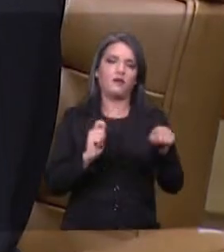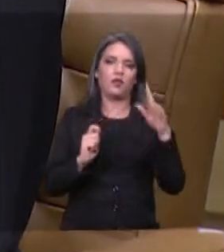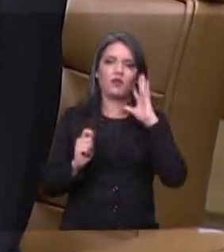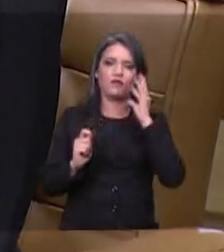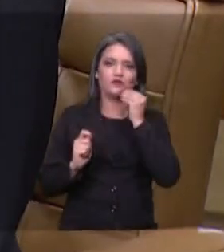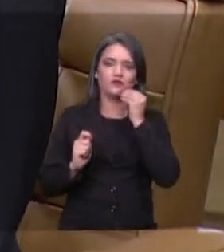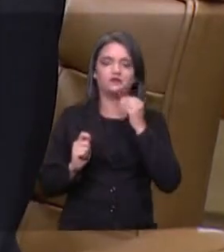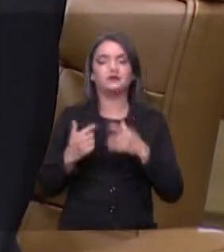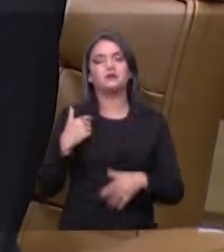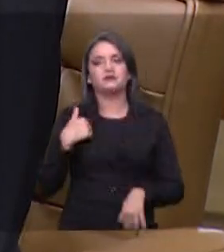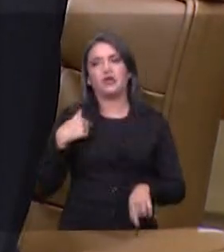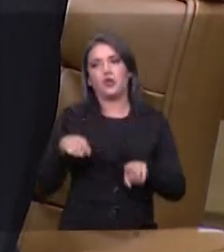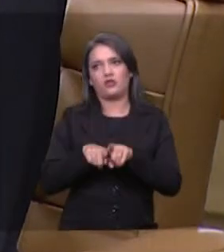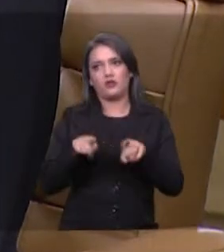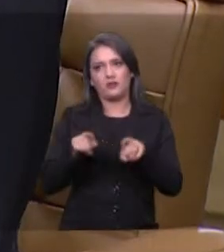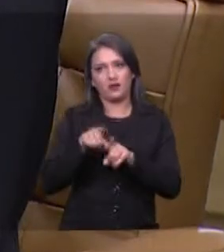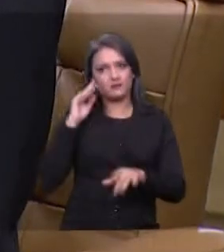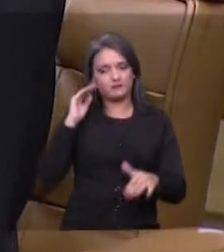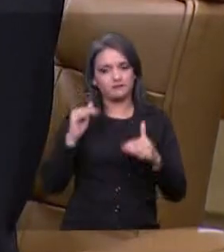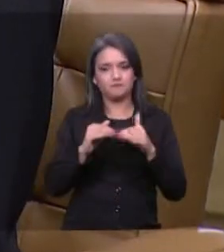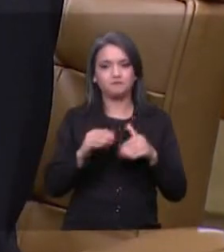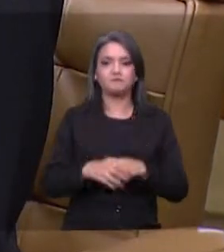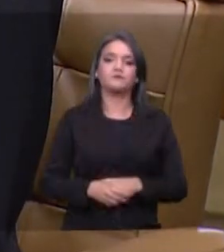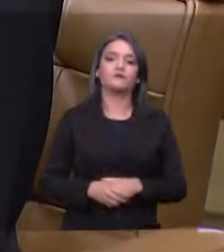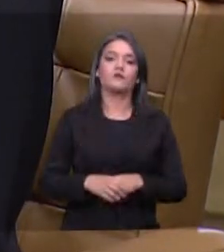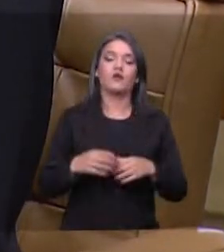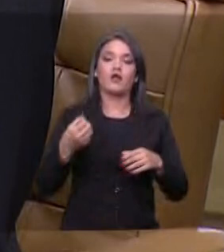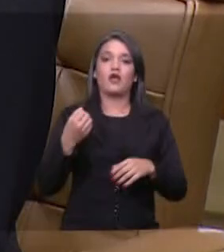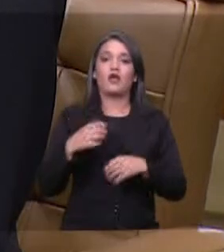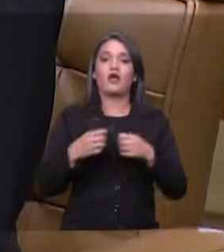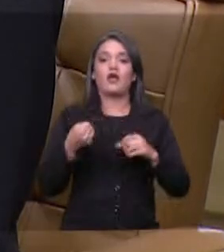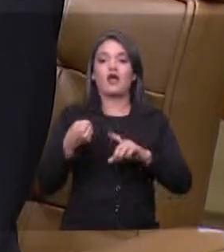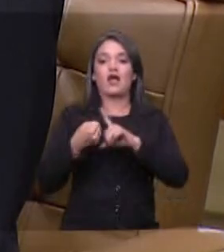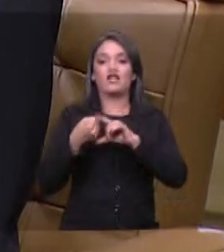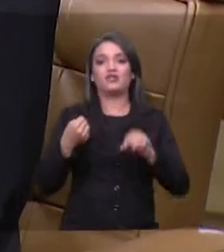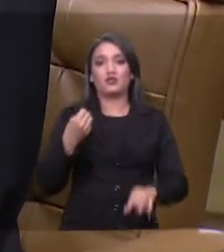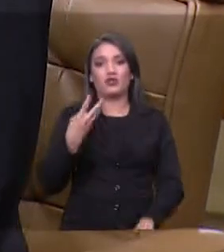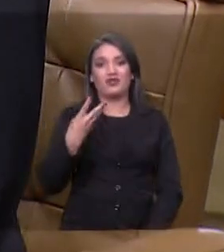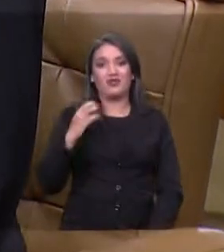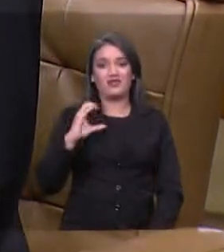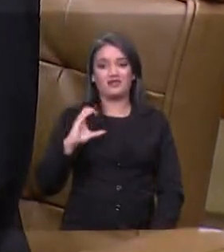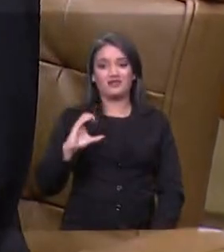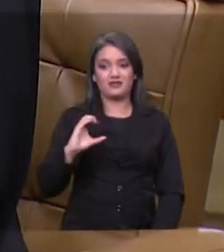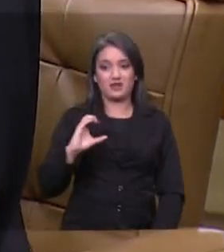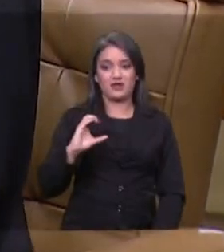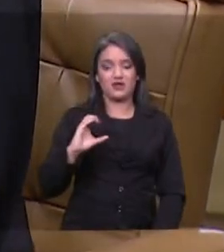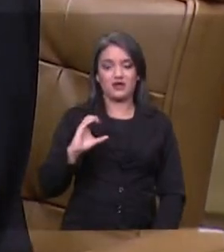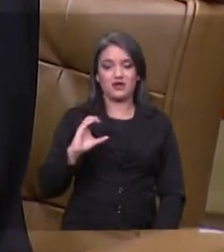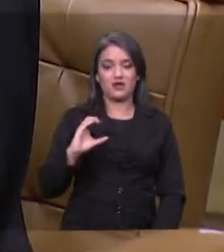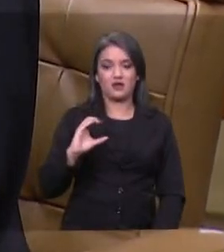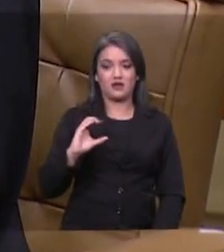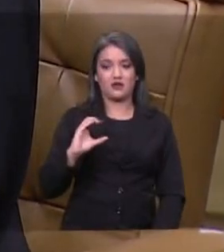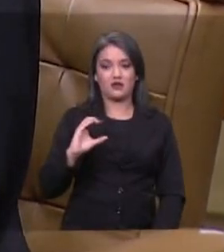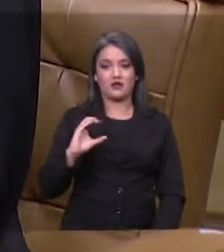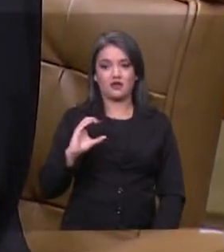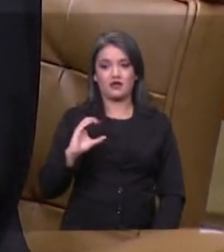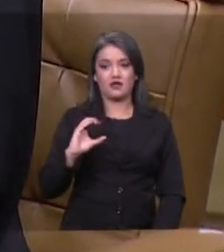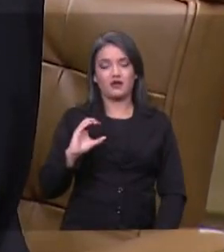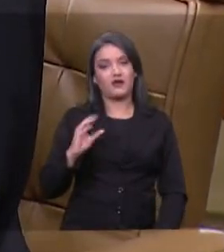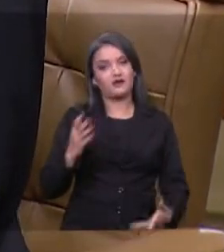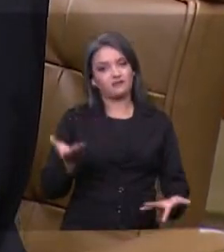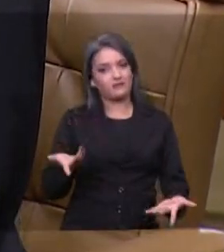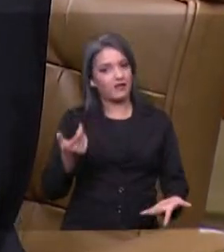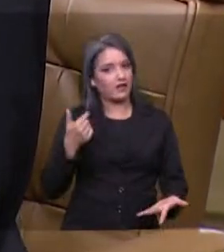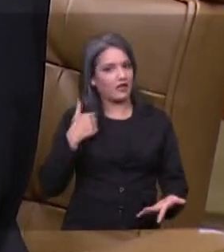relator. Em relação ao artigo 3C, é que eu, com a devida